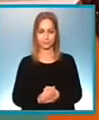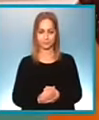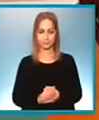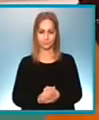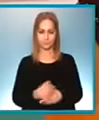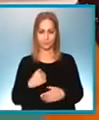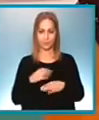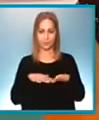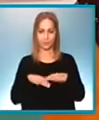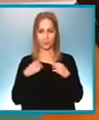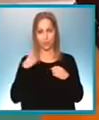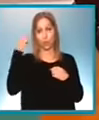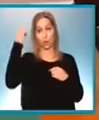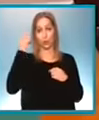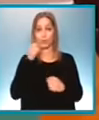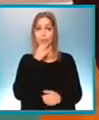E de viver.